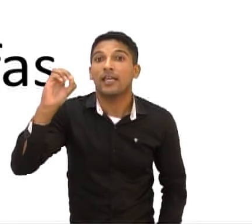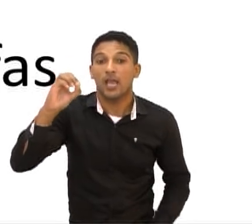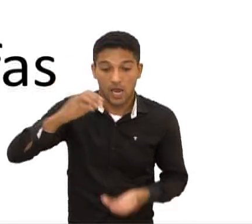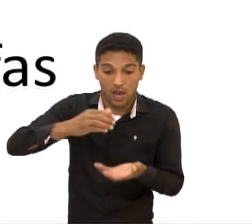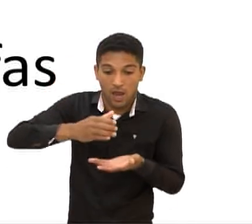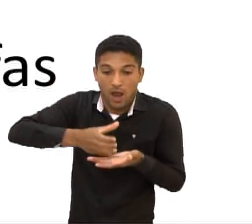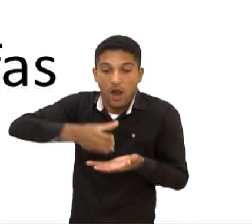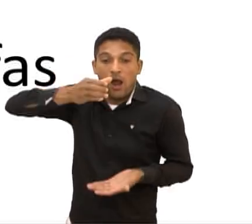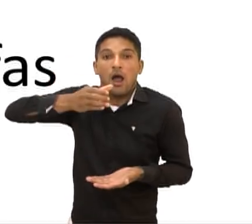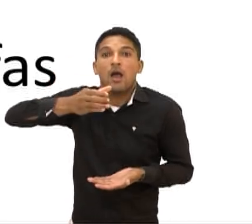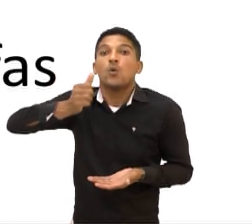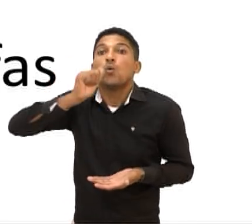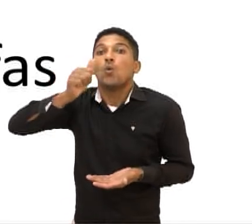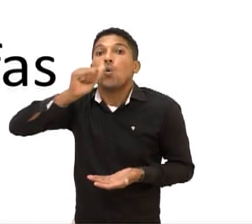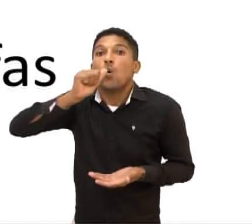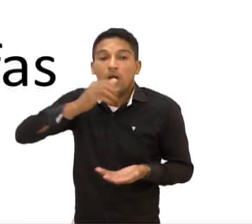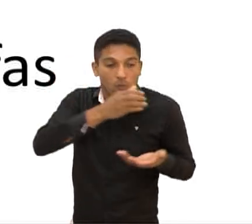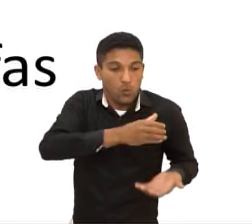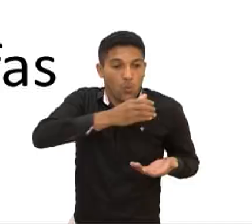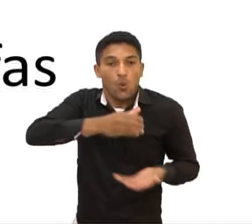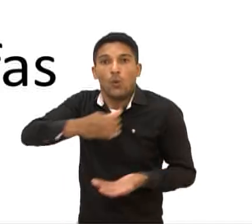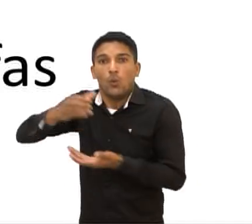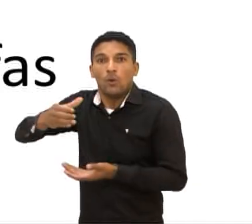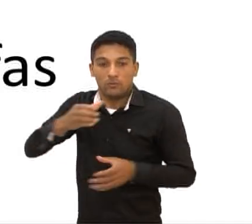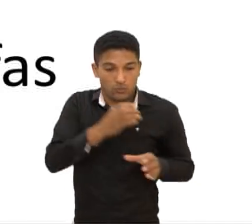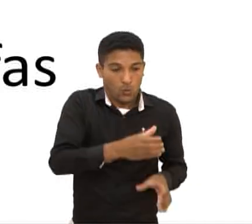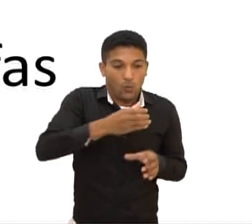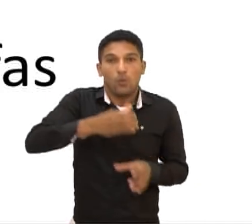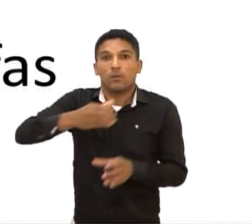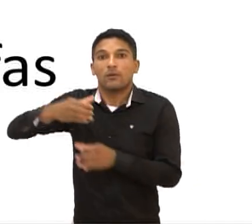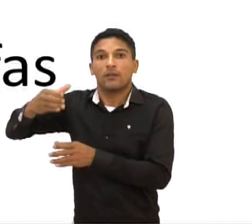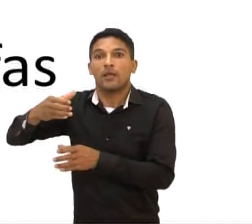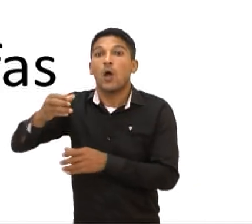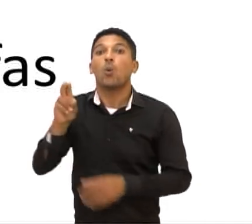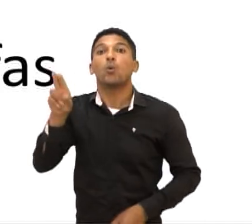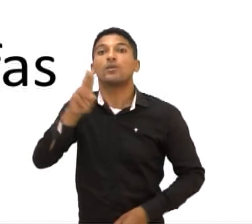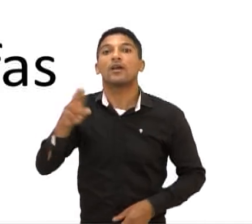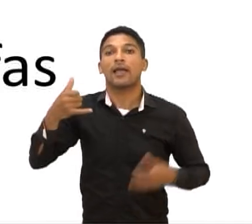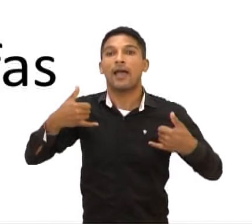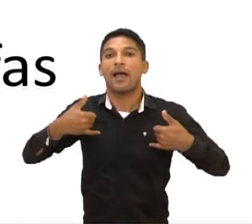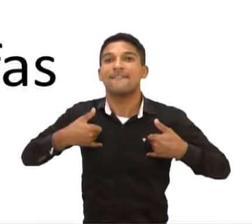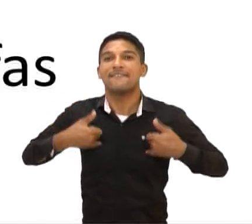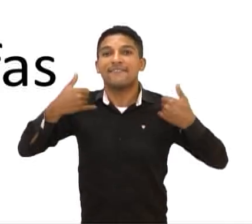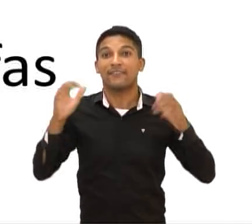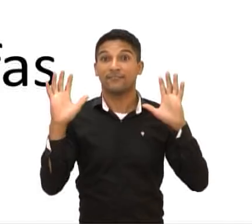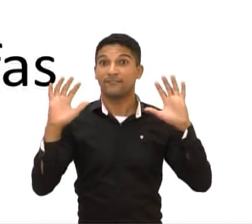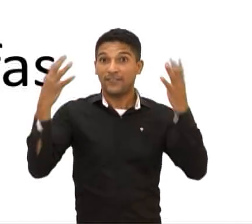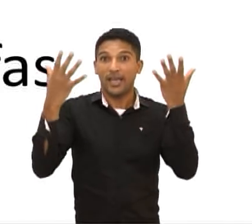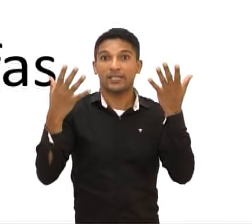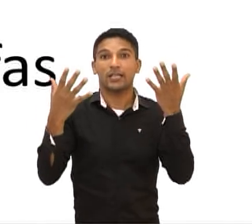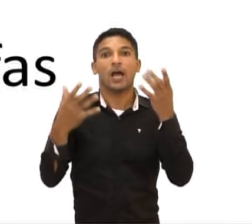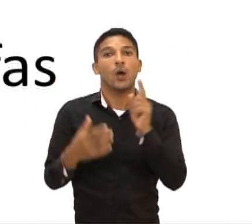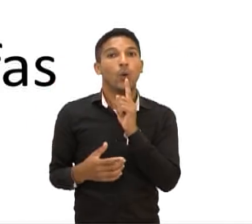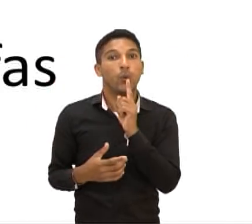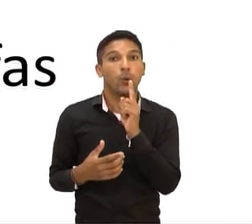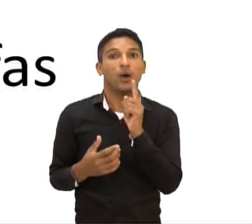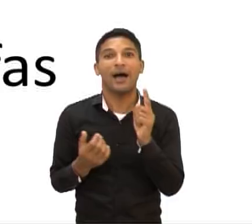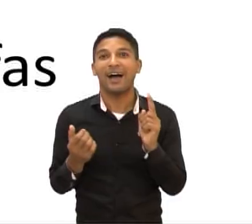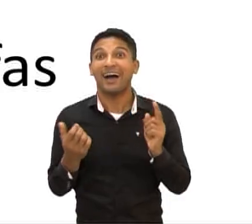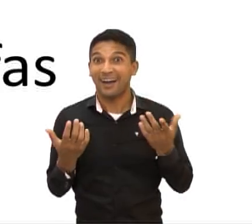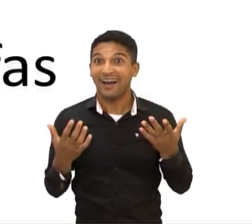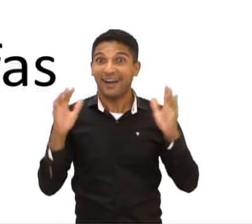aniversário. Só que o que aconteceu? Foram consumidos 4/5 dessa quantidade, certo?